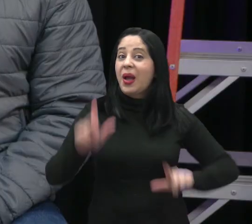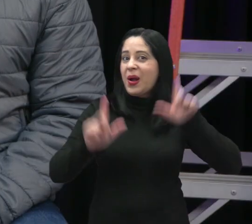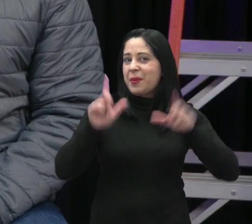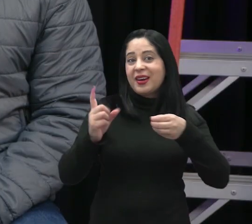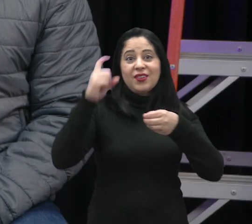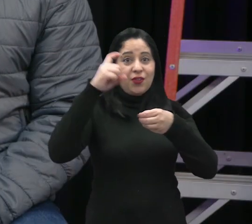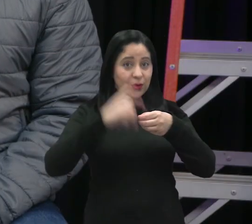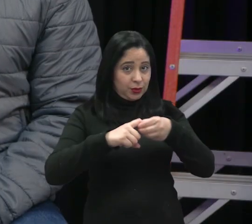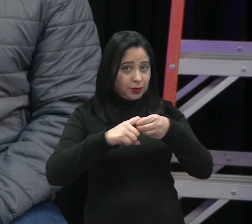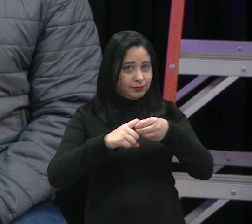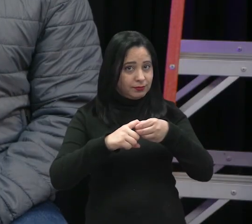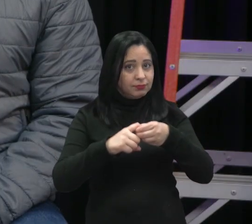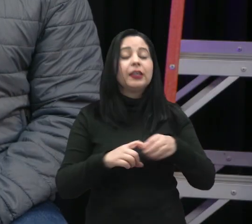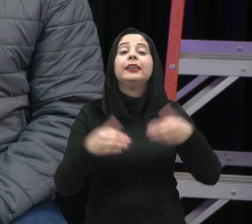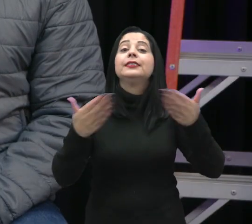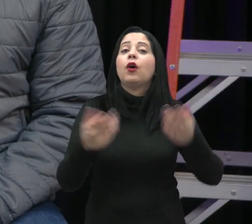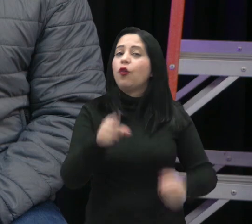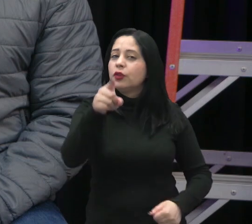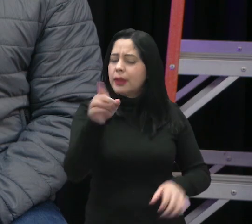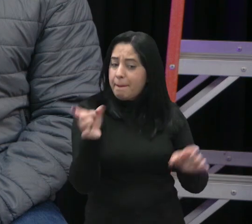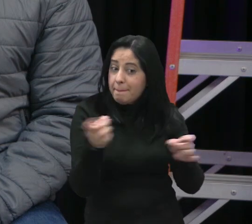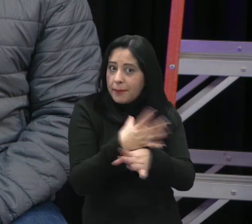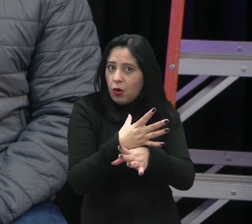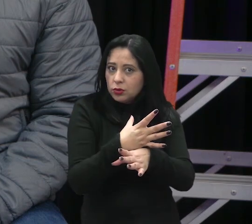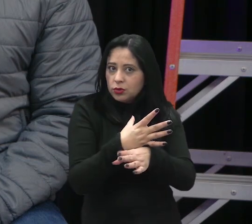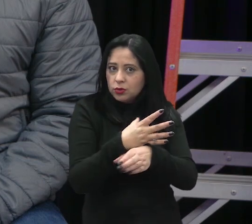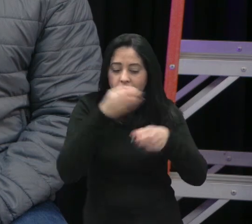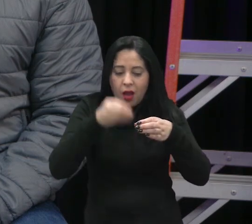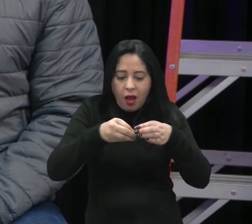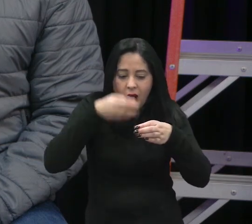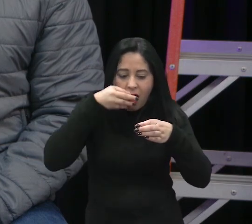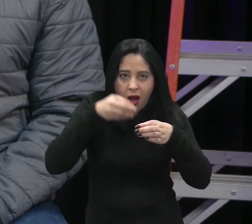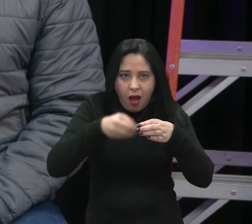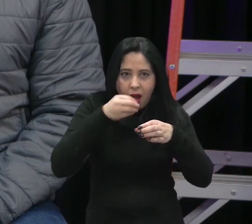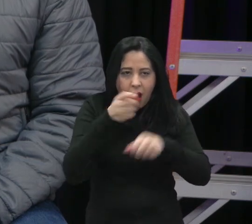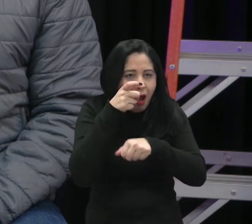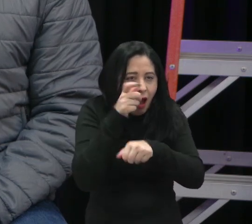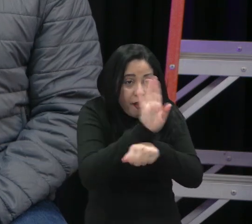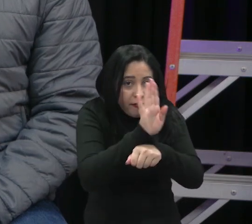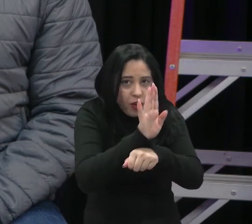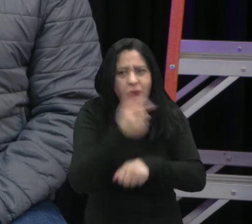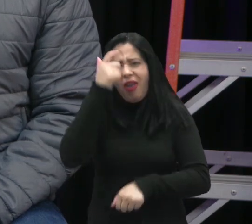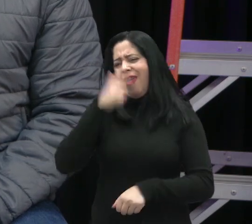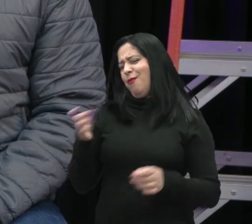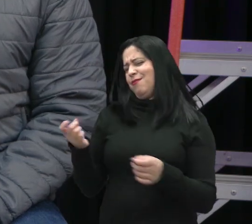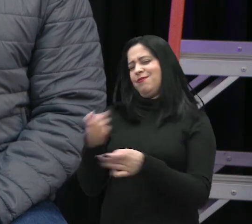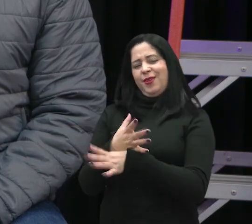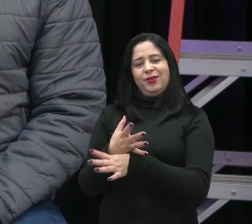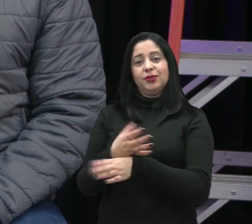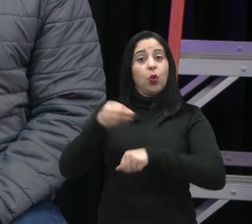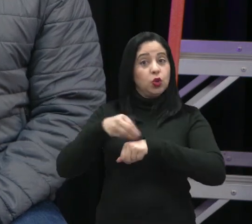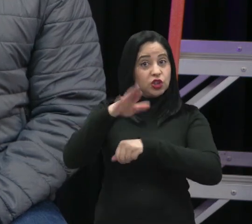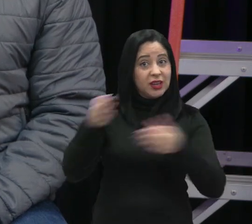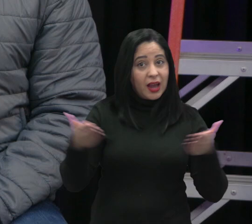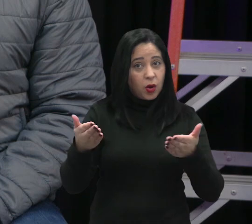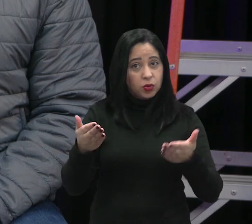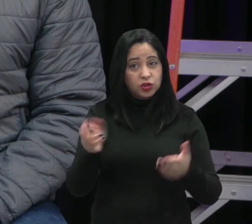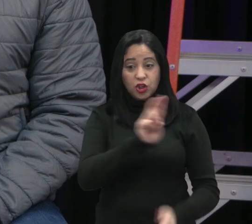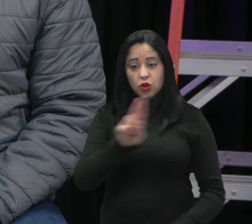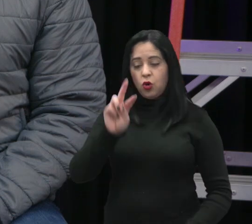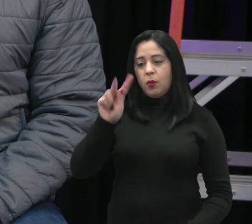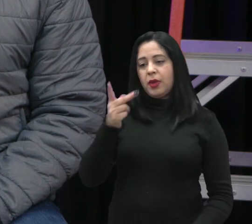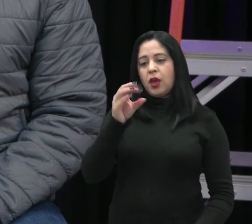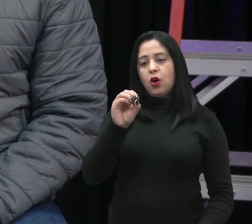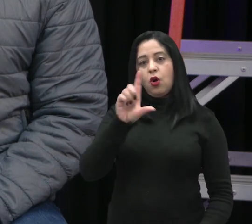Já voltamos com Conexão Cultura. E aí, preparado para uma boa sessão pipoca? Eu tô preparadíssimo. A sugestão de